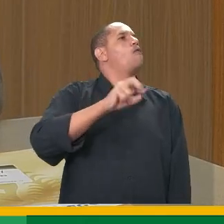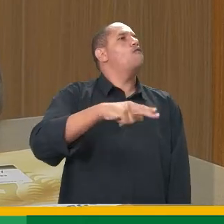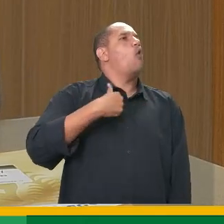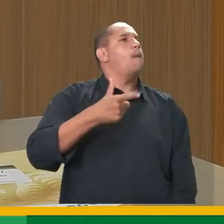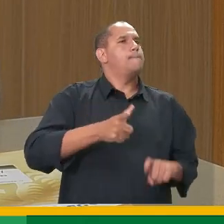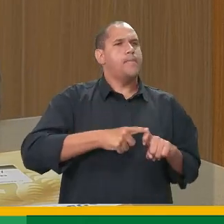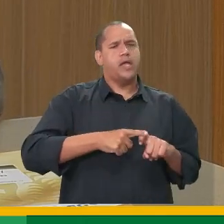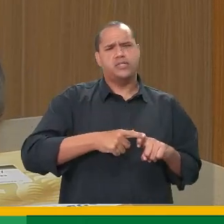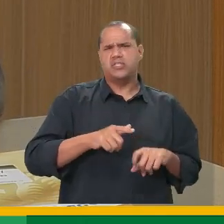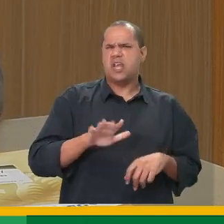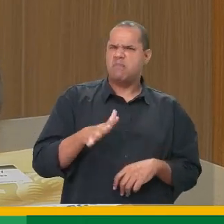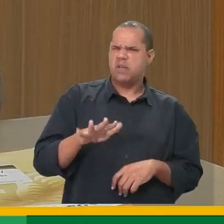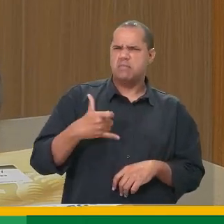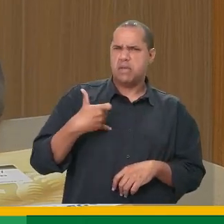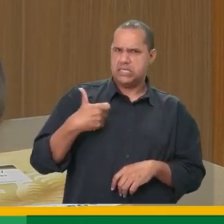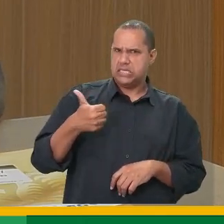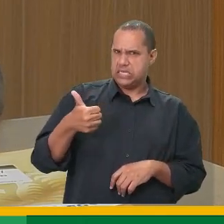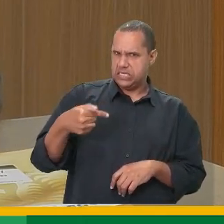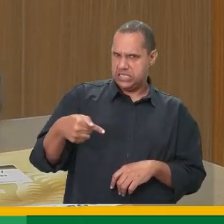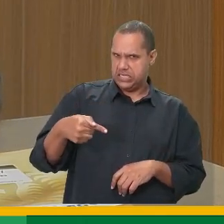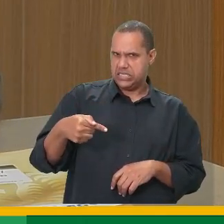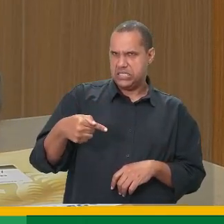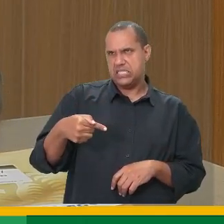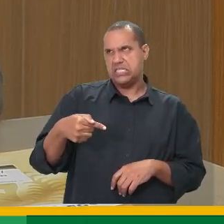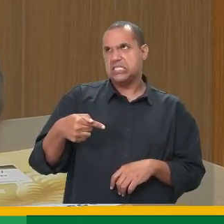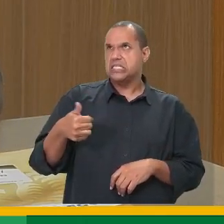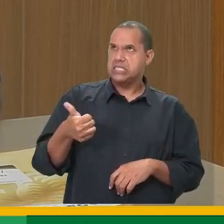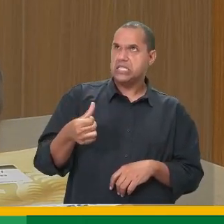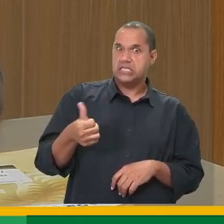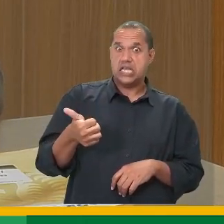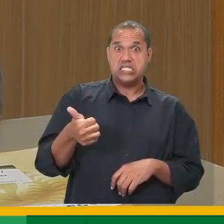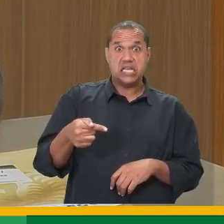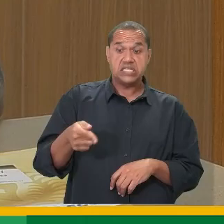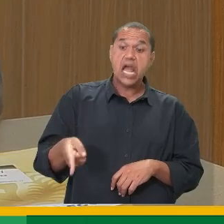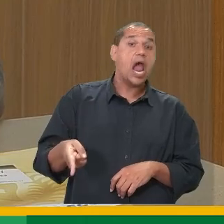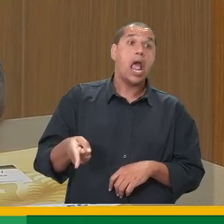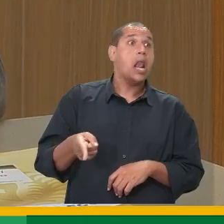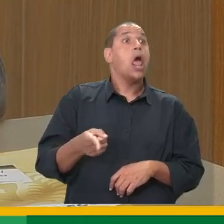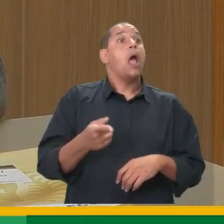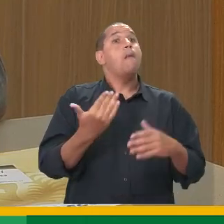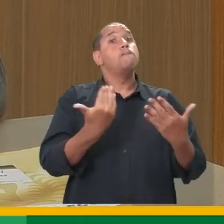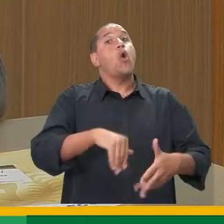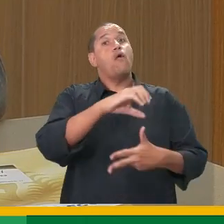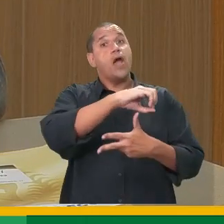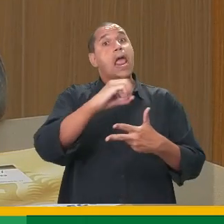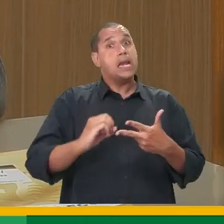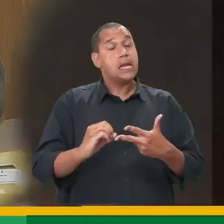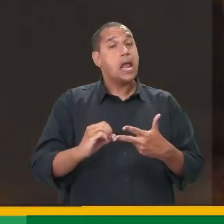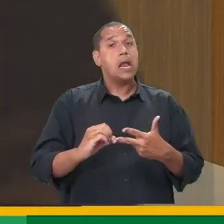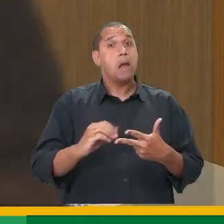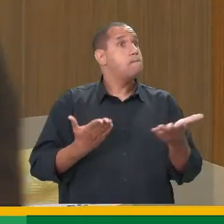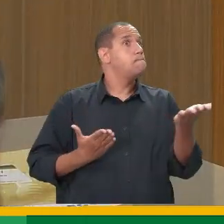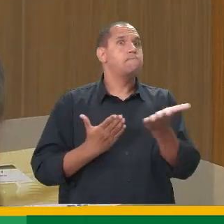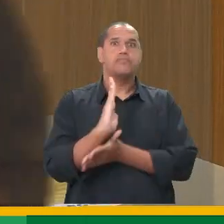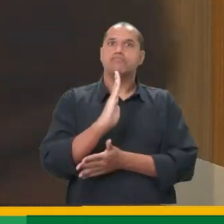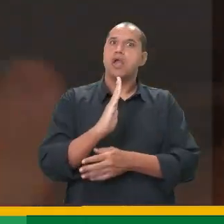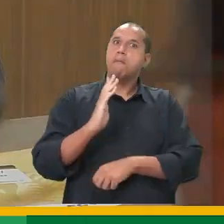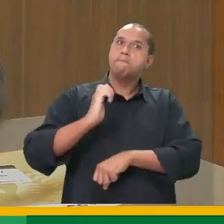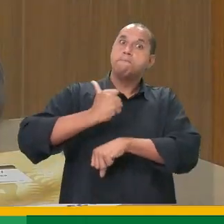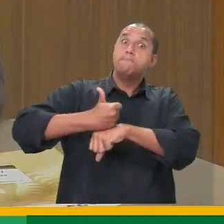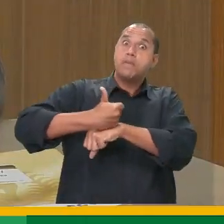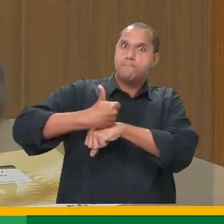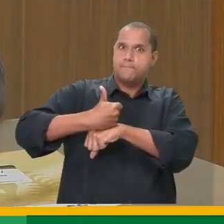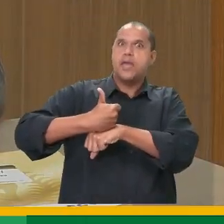17 anos ela prestou a prova do Enem foi a primeira colocada no ENEM paraa medicina